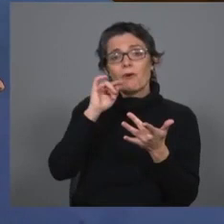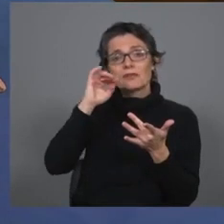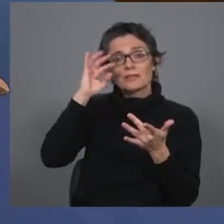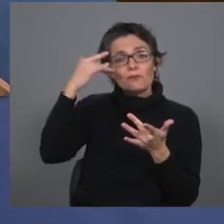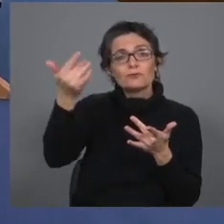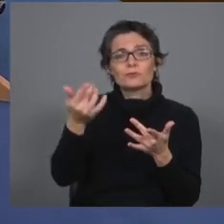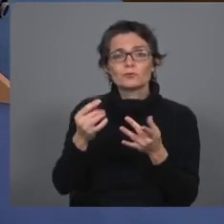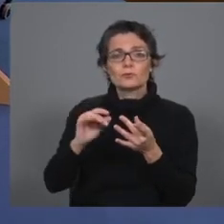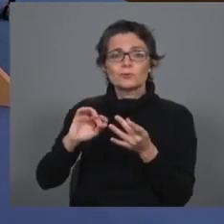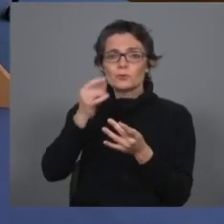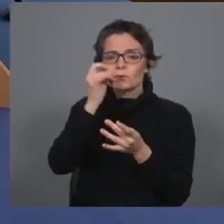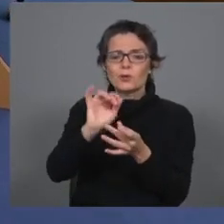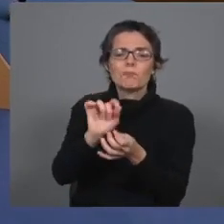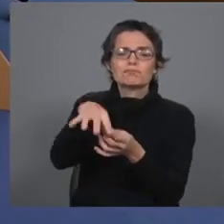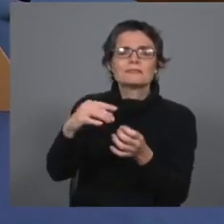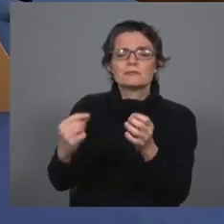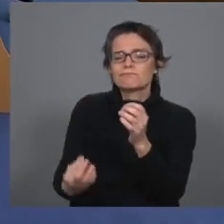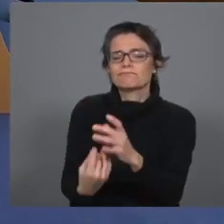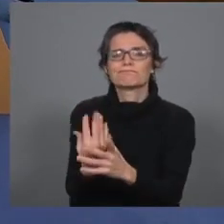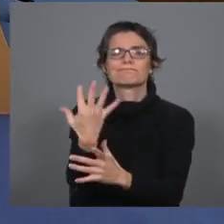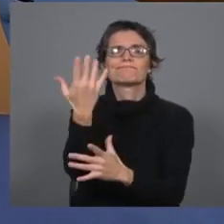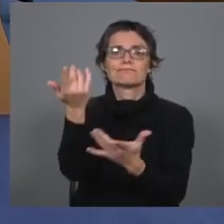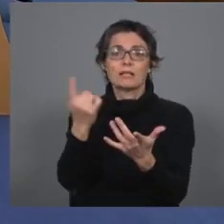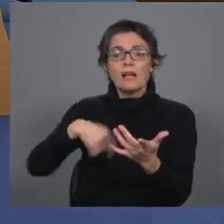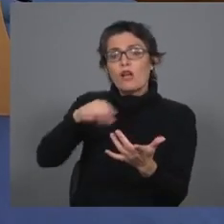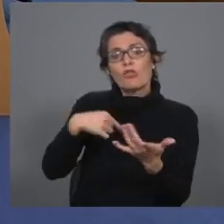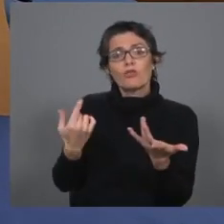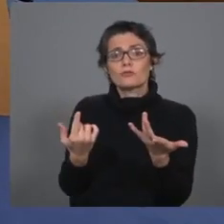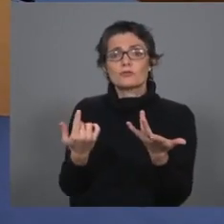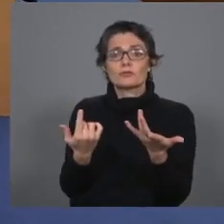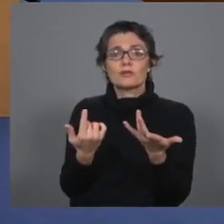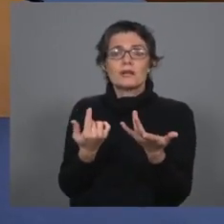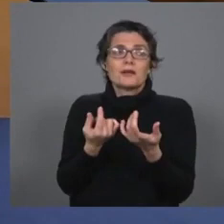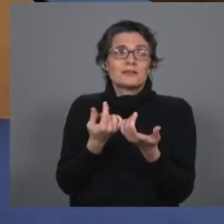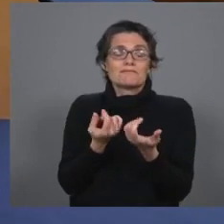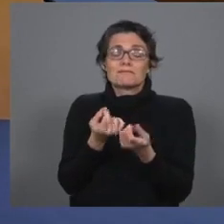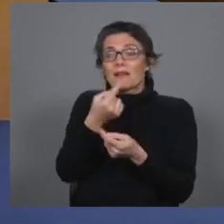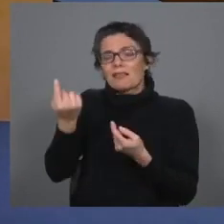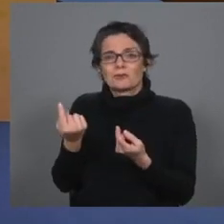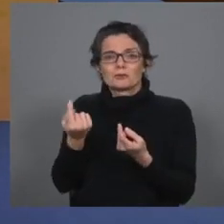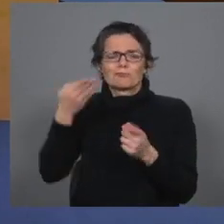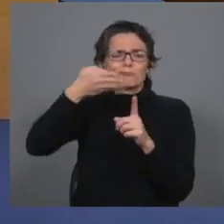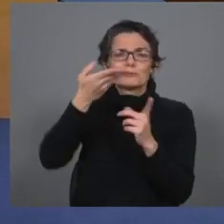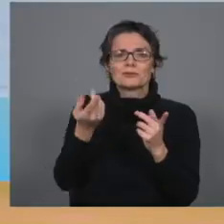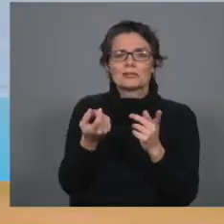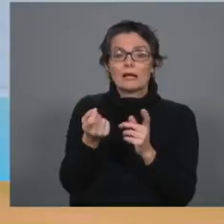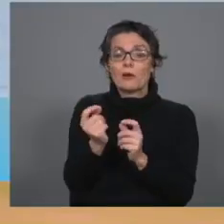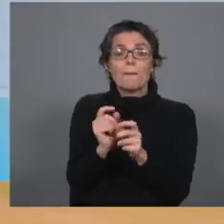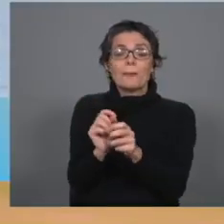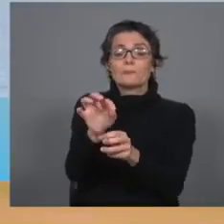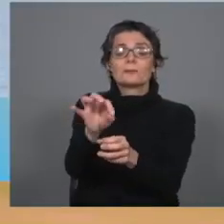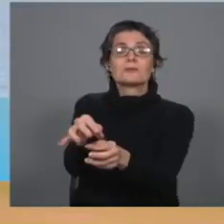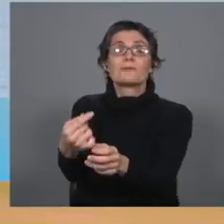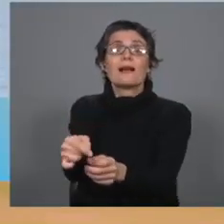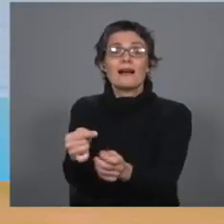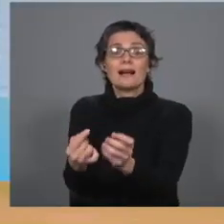fundador dizia o mesmo, nós somos também aquela semente que depois vai produzir muitos frutos, como dizia Jesus no Evangelho. De alguma forma,